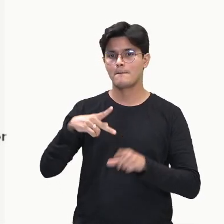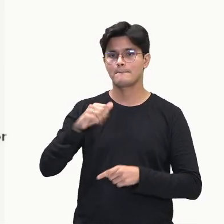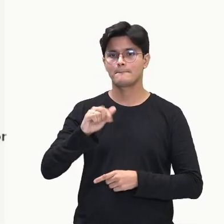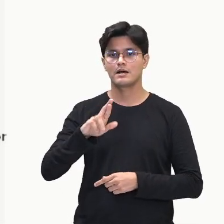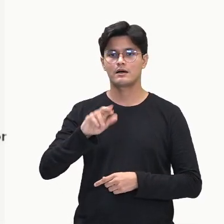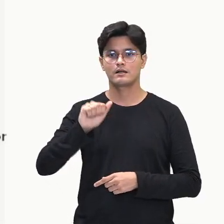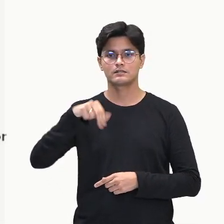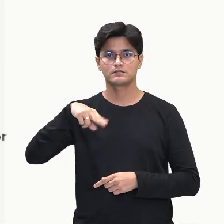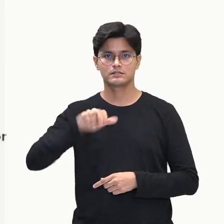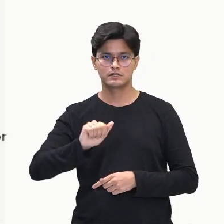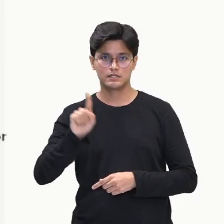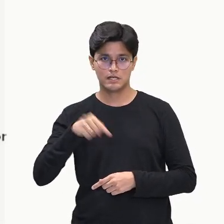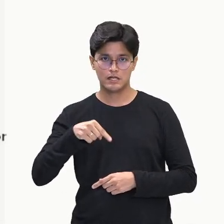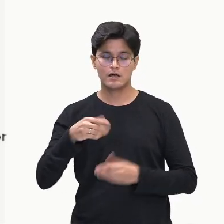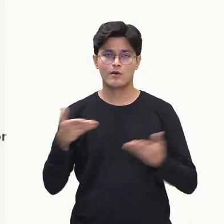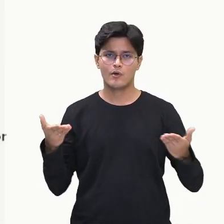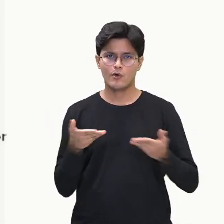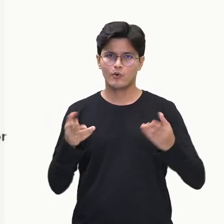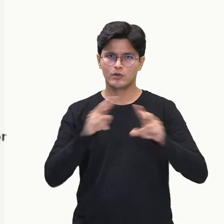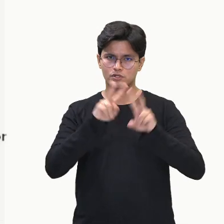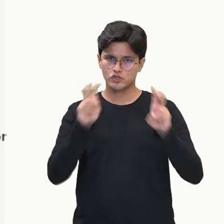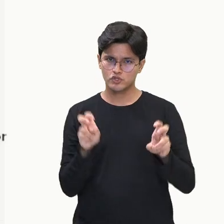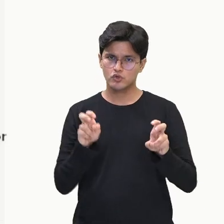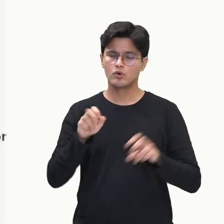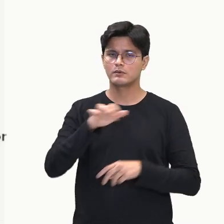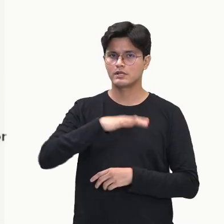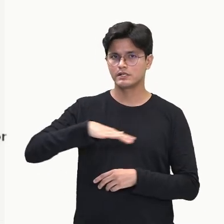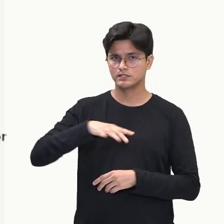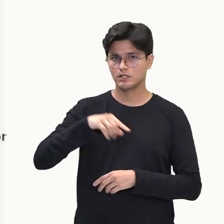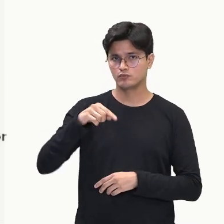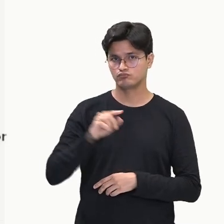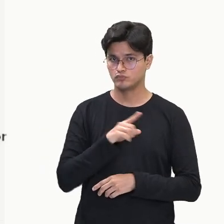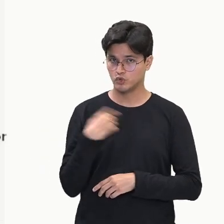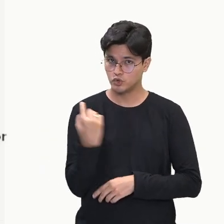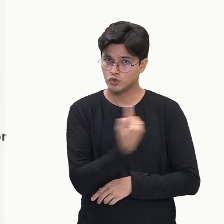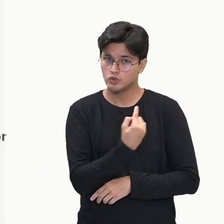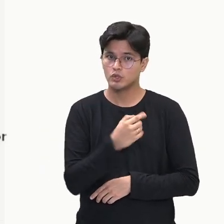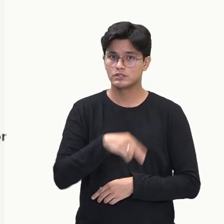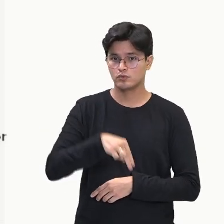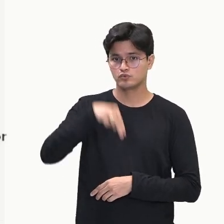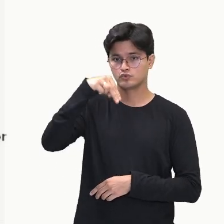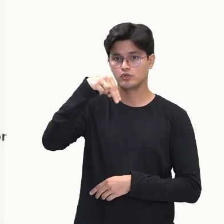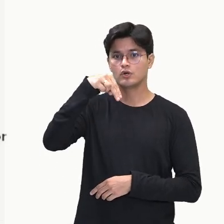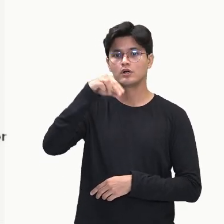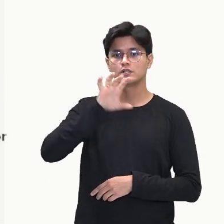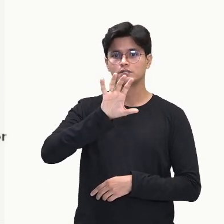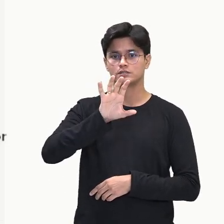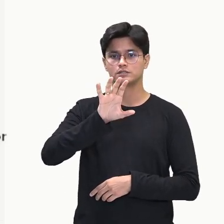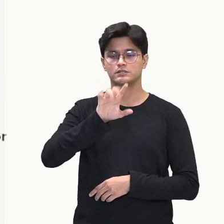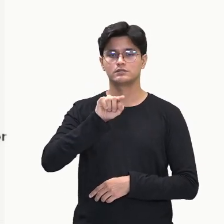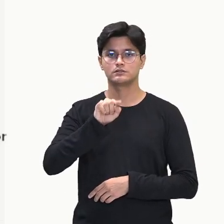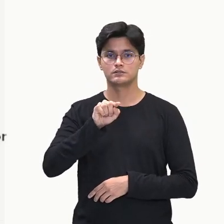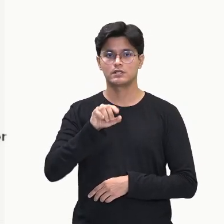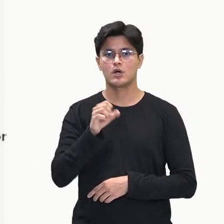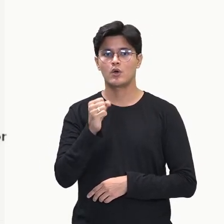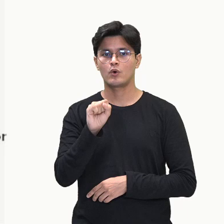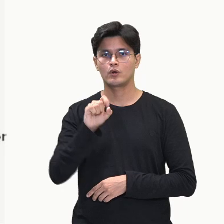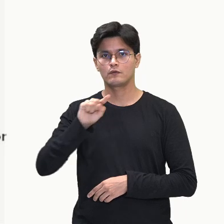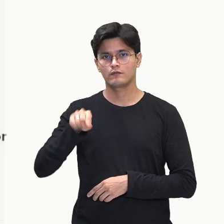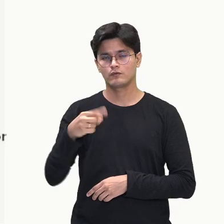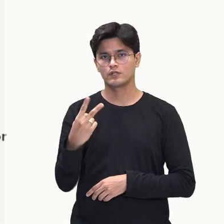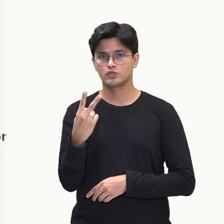na região onde nós aqui, de nosso interesse, nós estamos incluídos, nós temos o norte, com